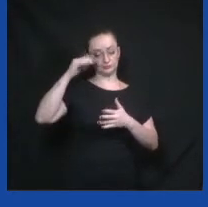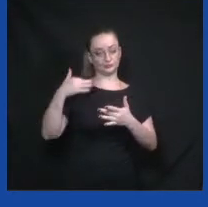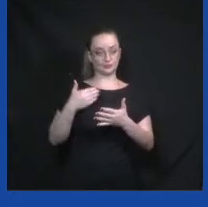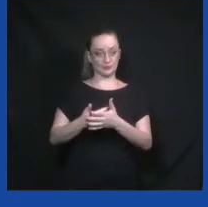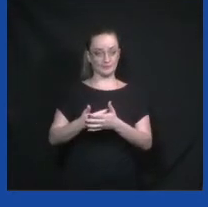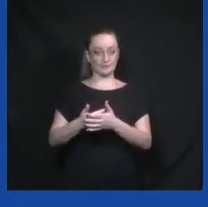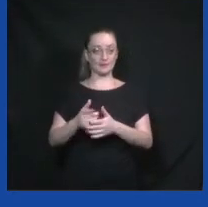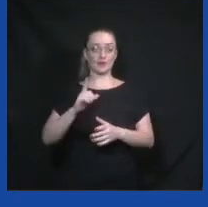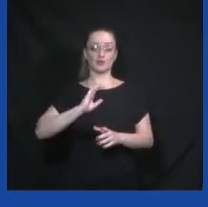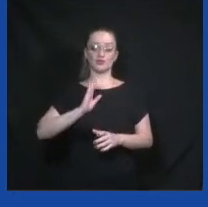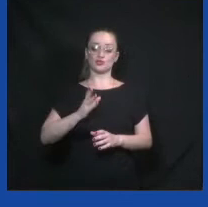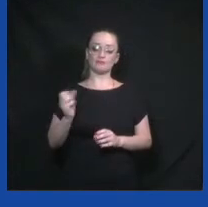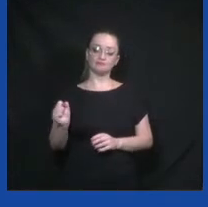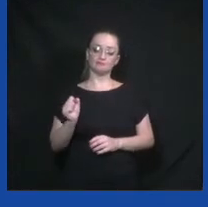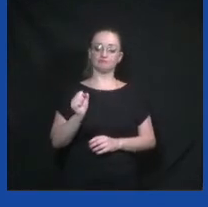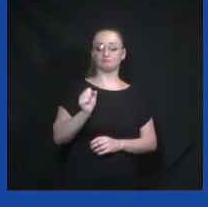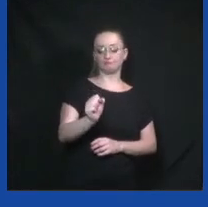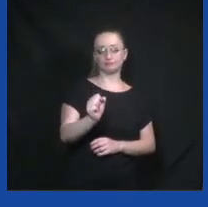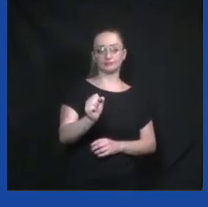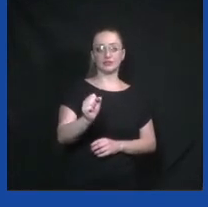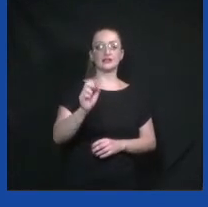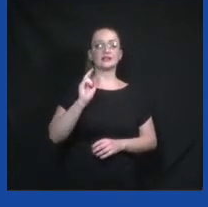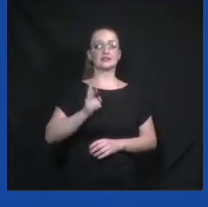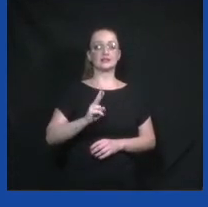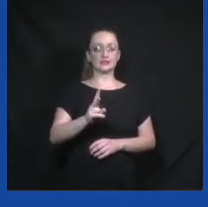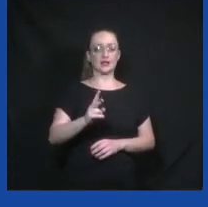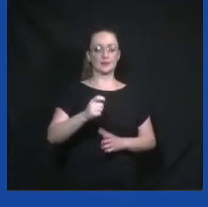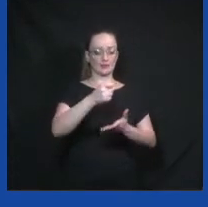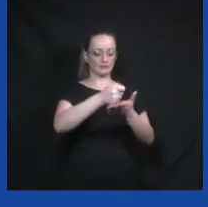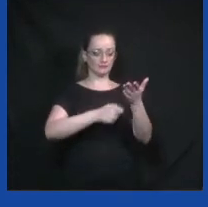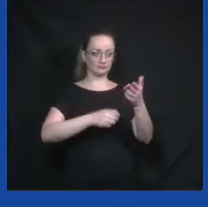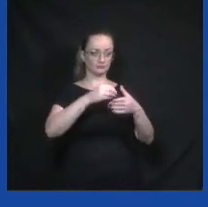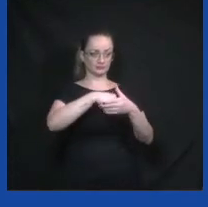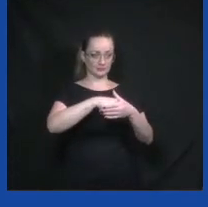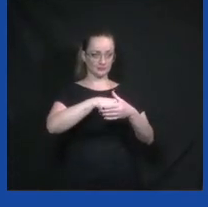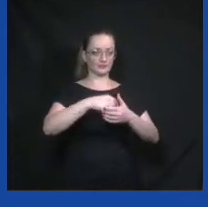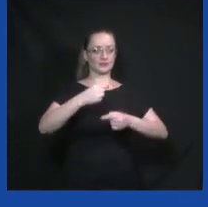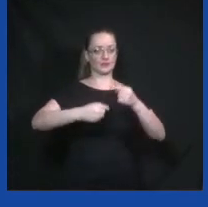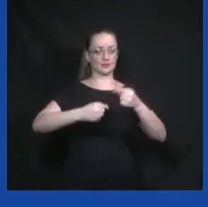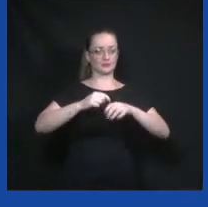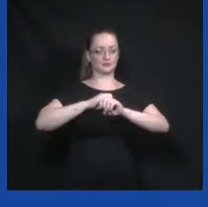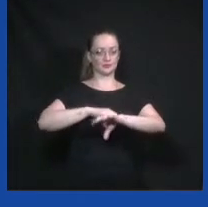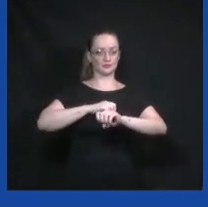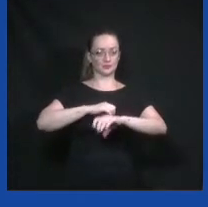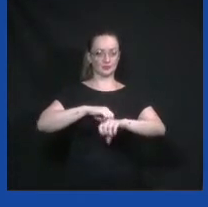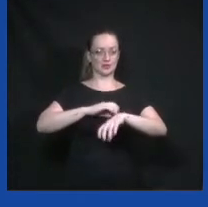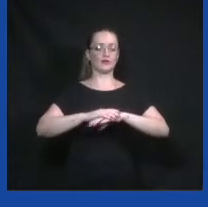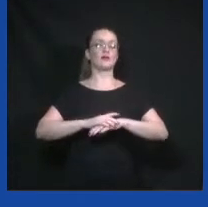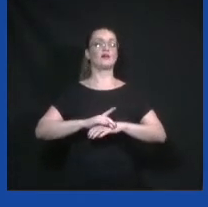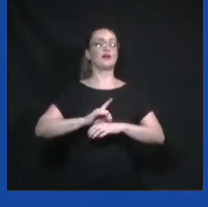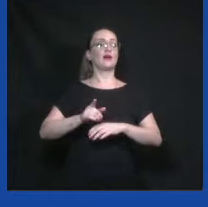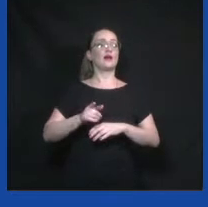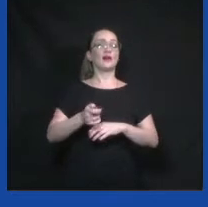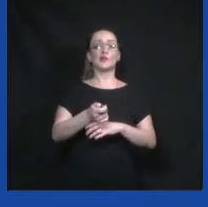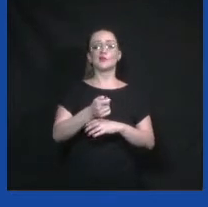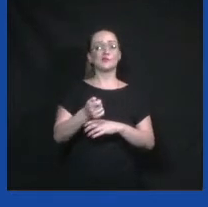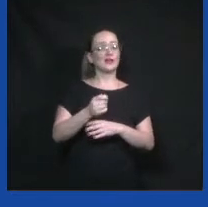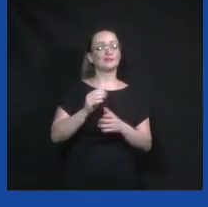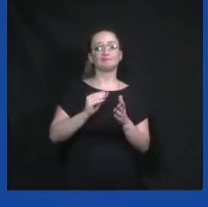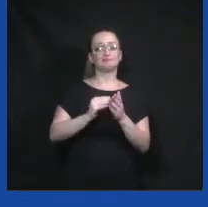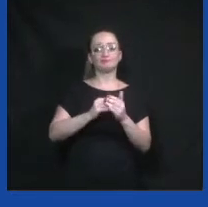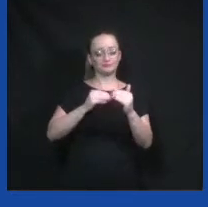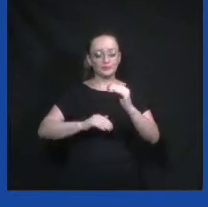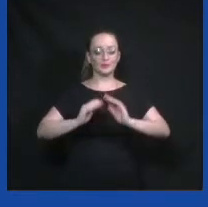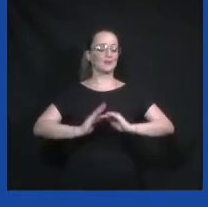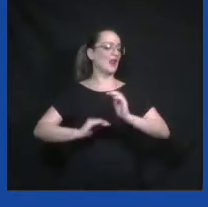a gente tenha colocado essa preocupação sempre nos textos de política educacional, ela quase nunca desceu para as